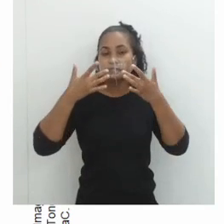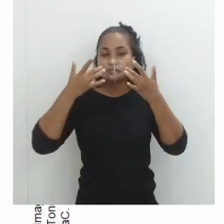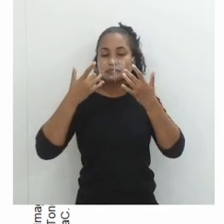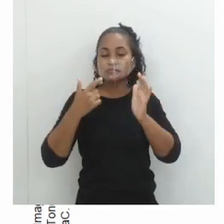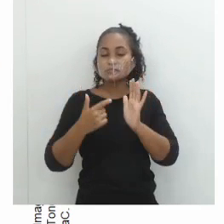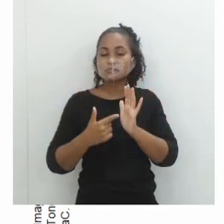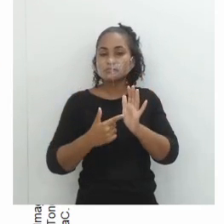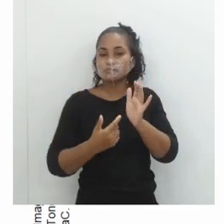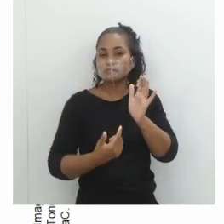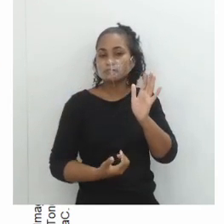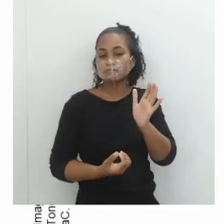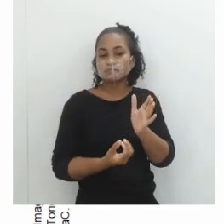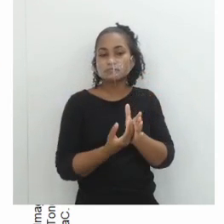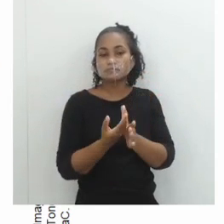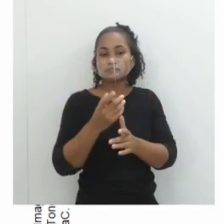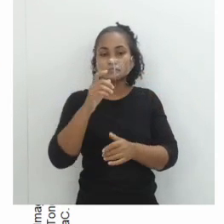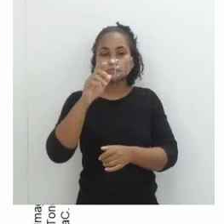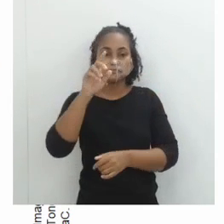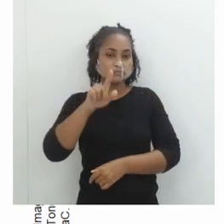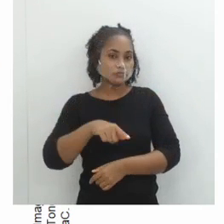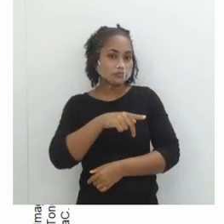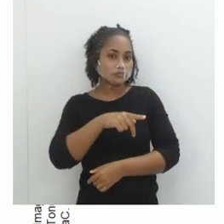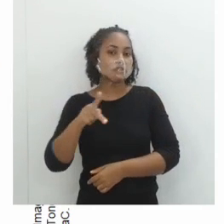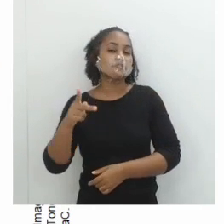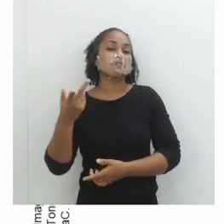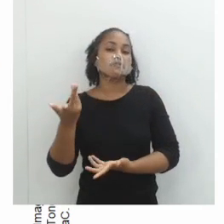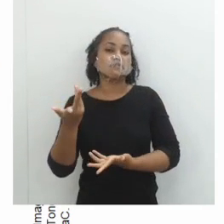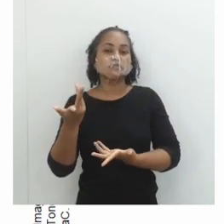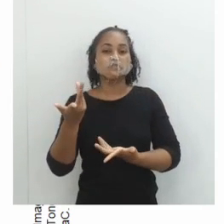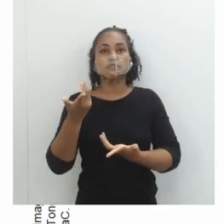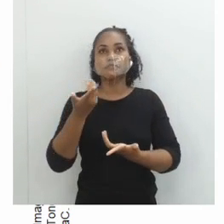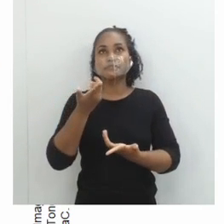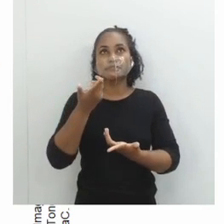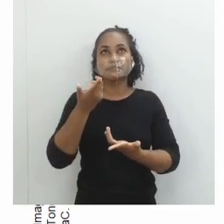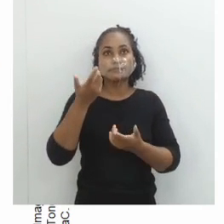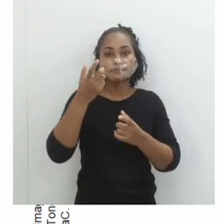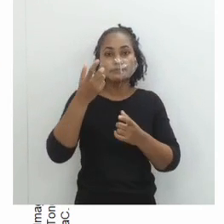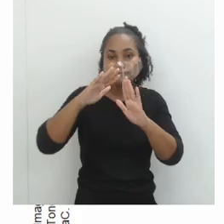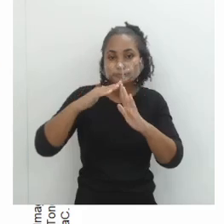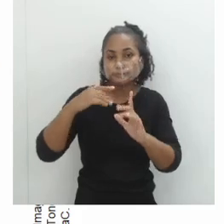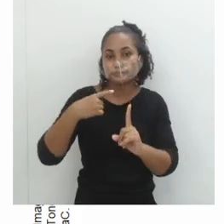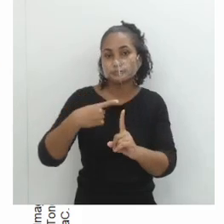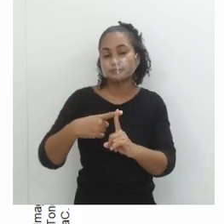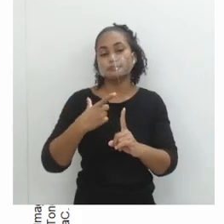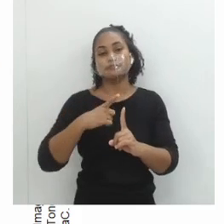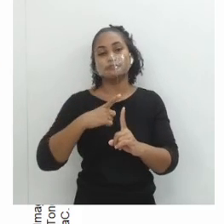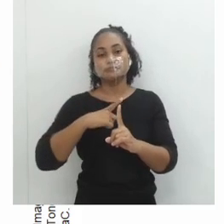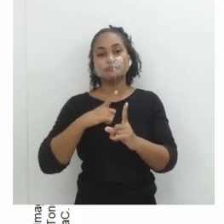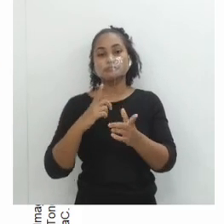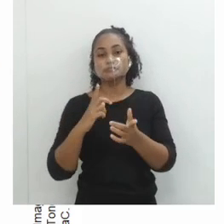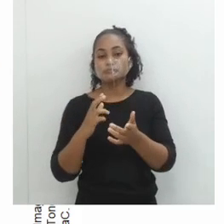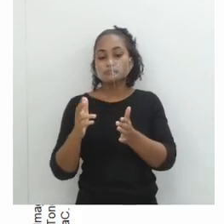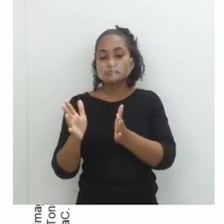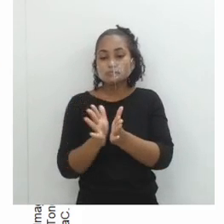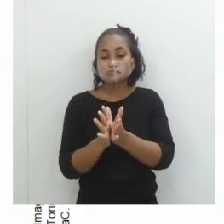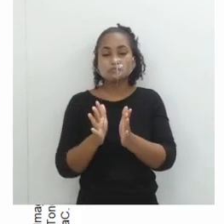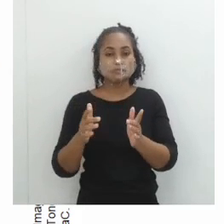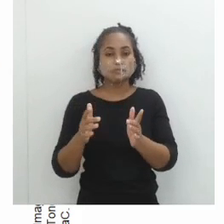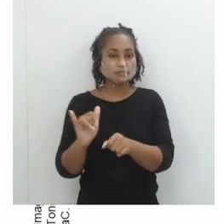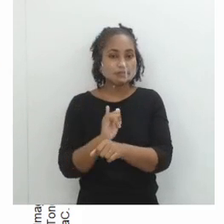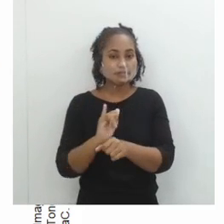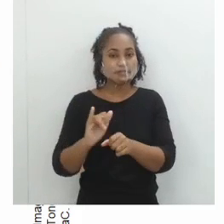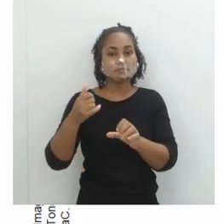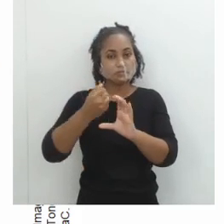ela floresce em terrenos sagrados, como os terrenos de igrejas, como rituais próprios da cultura